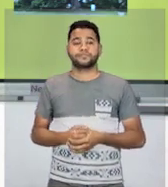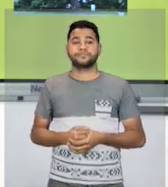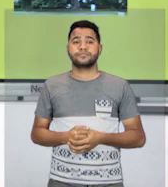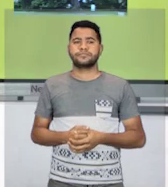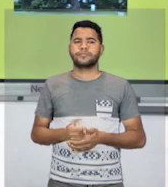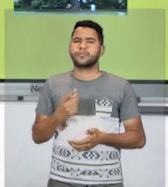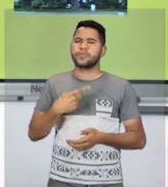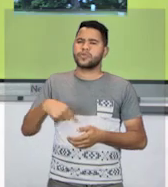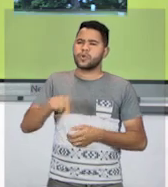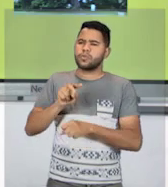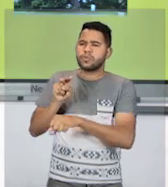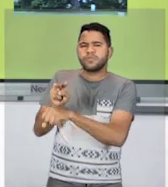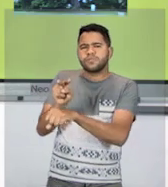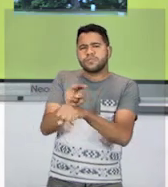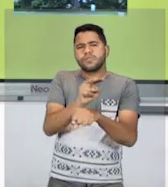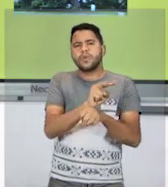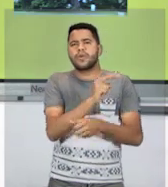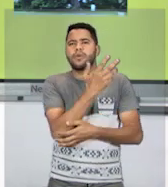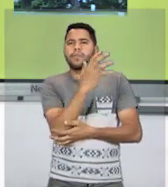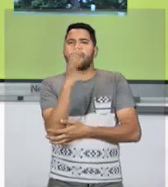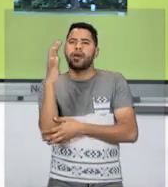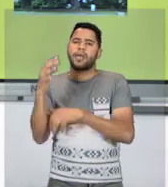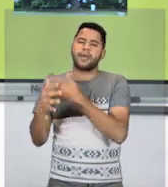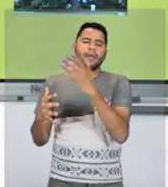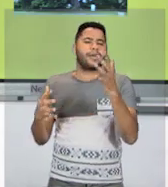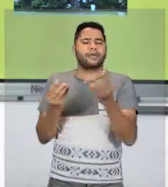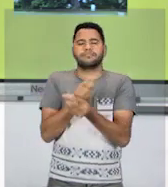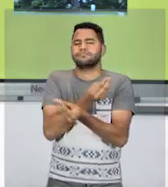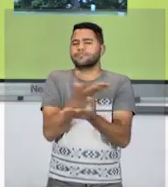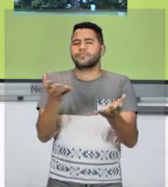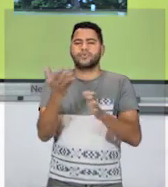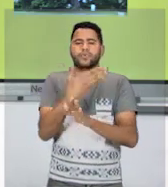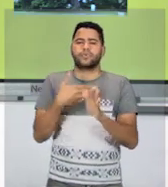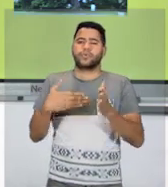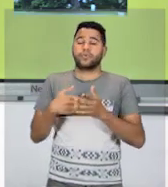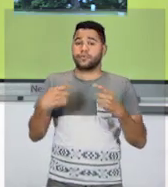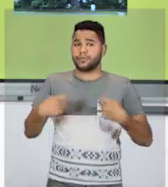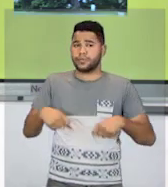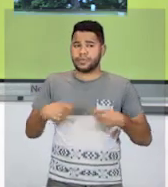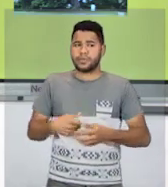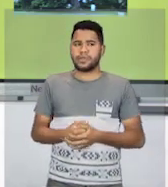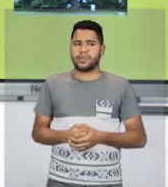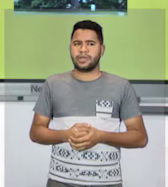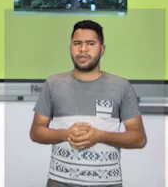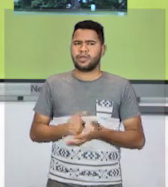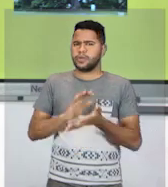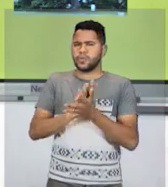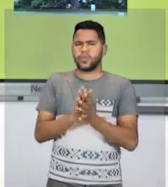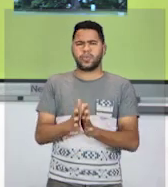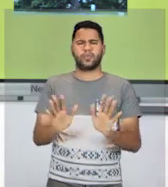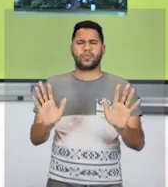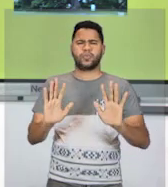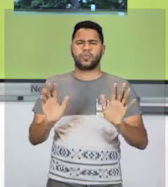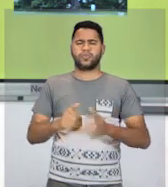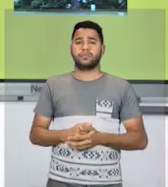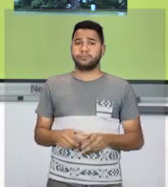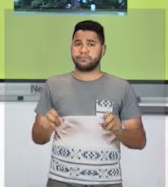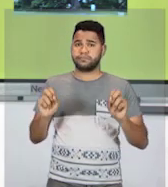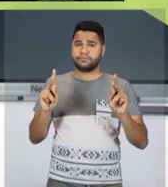Então vamos preservar a natureza que ela dá tudo que a gente precisa pessoal não Vamos destruir mais